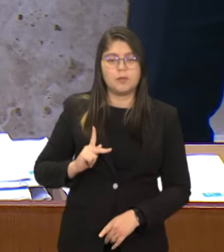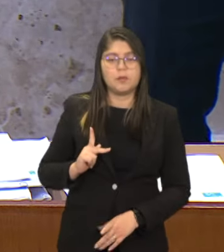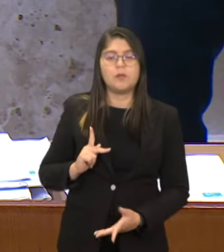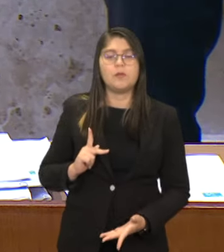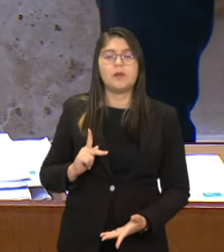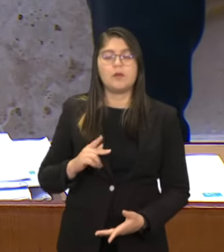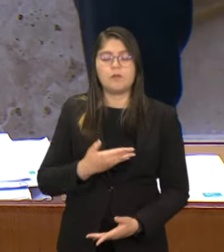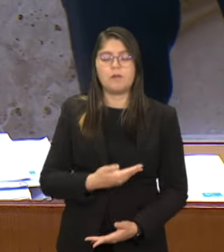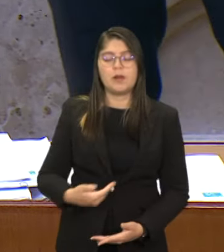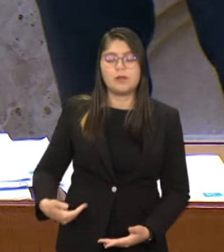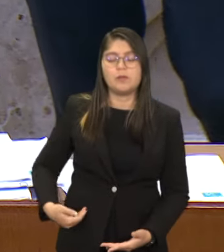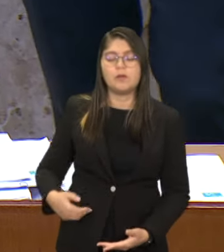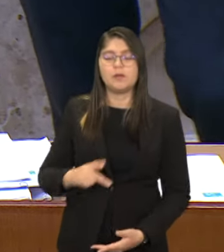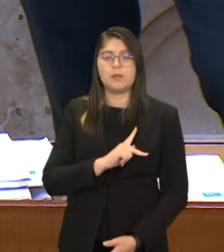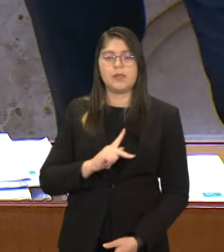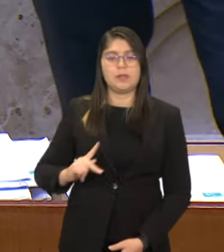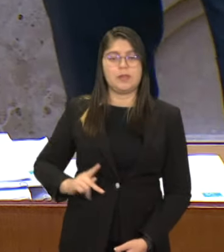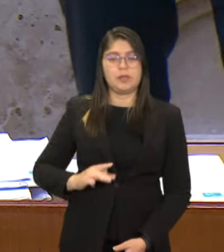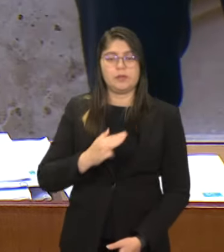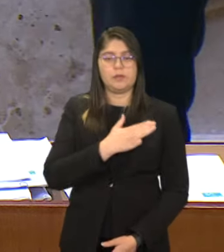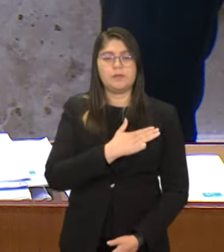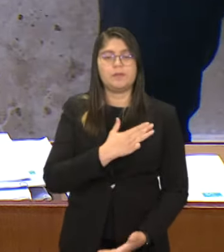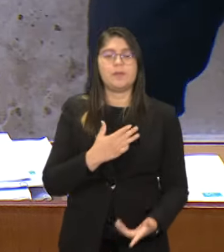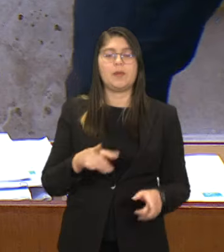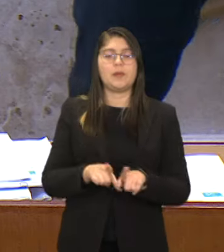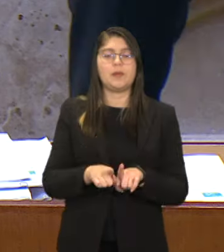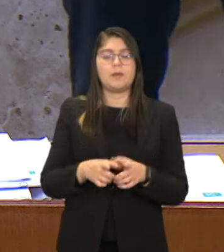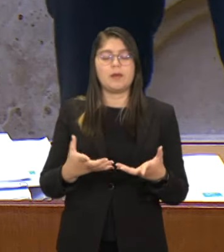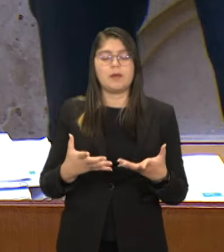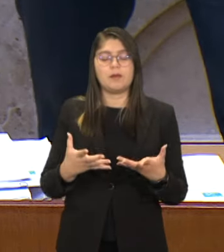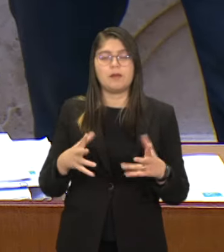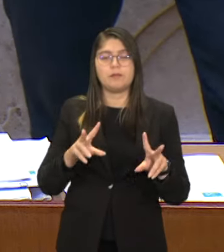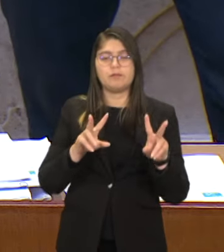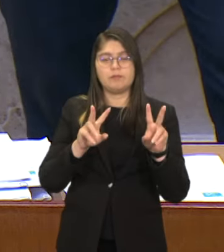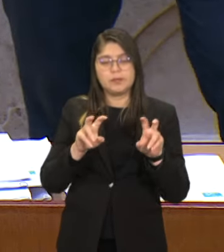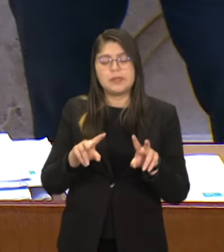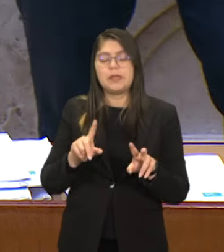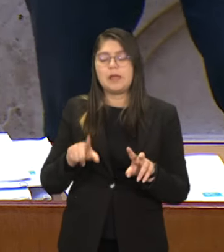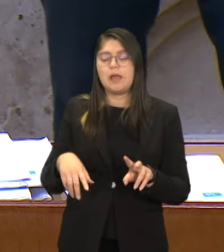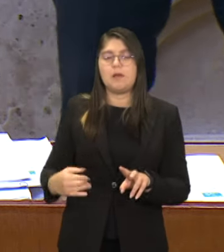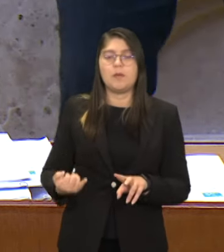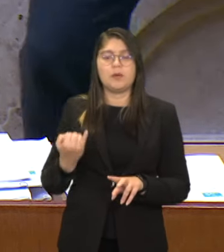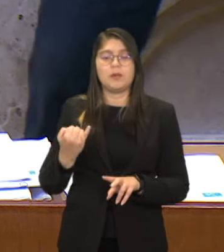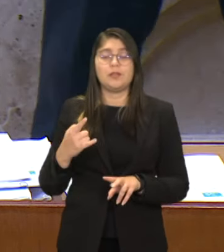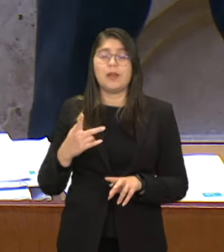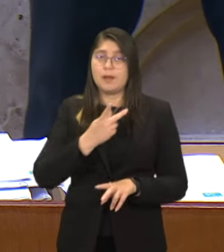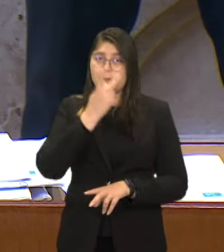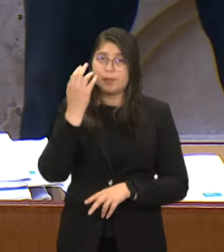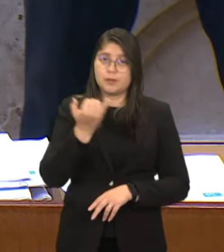governadores, ao Presidente da República. Mas gostaria de fazer uma menção que considero muito importante às vítimas.